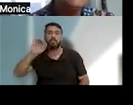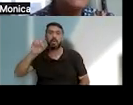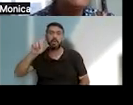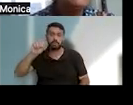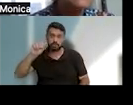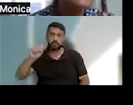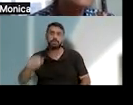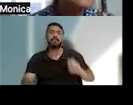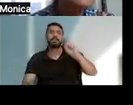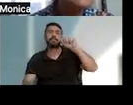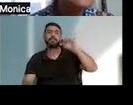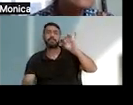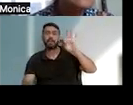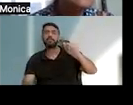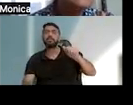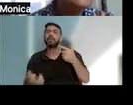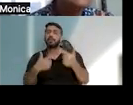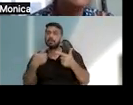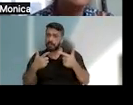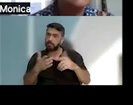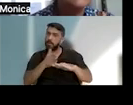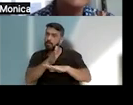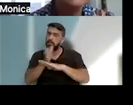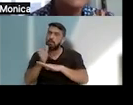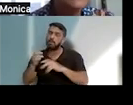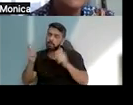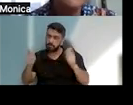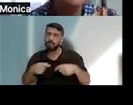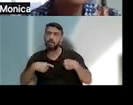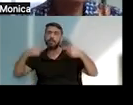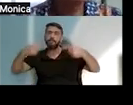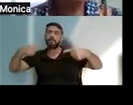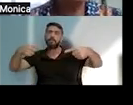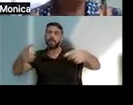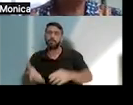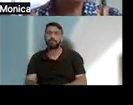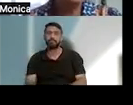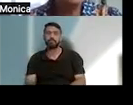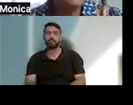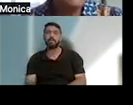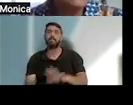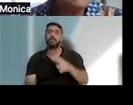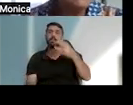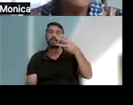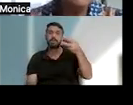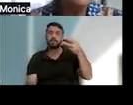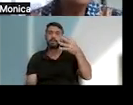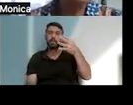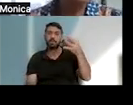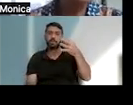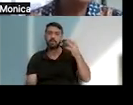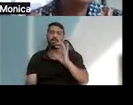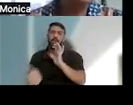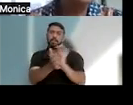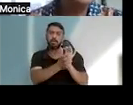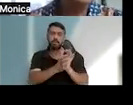não? Então, em cada competição se inscrevem entre 300 e 400 equipes do mundo